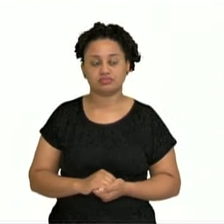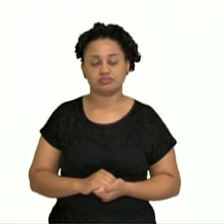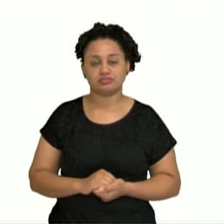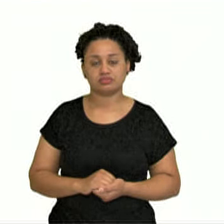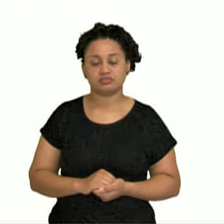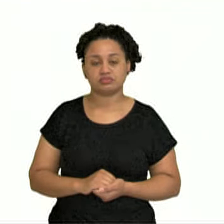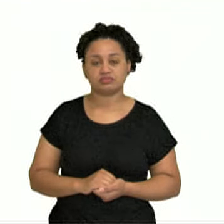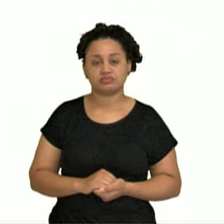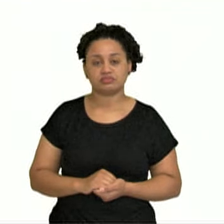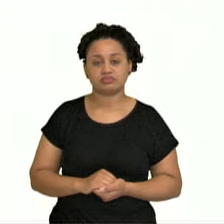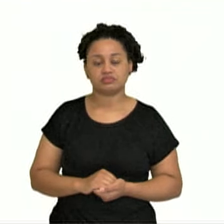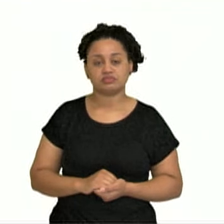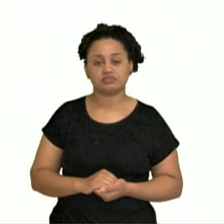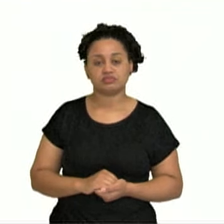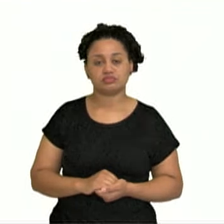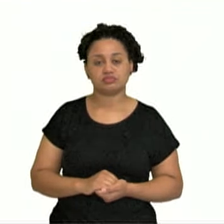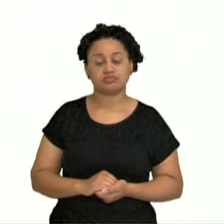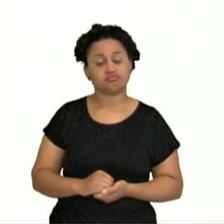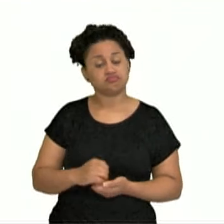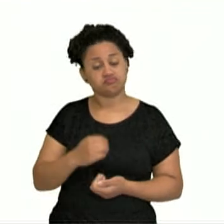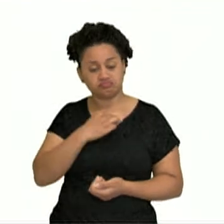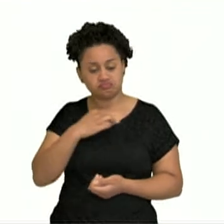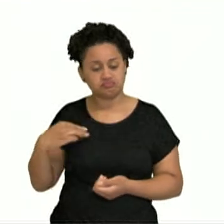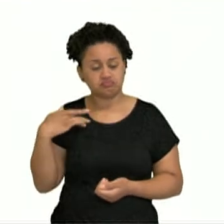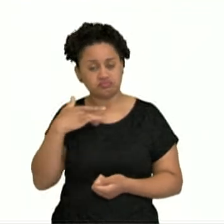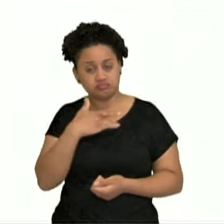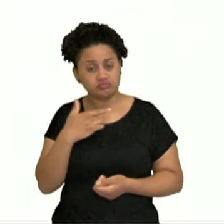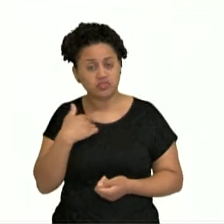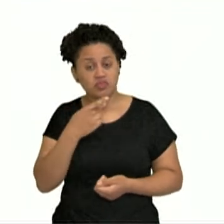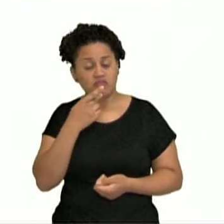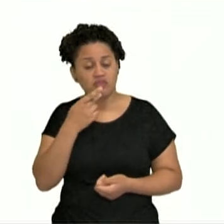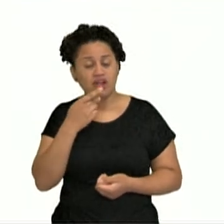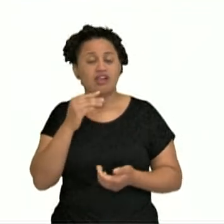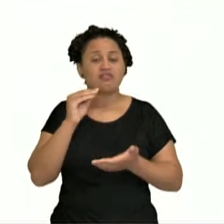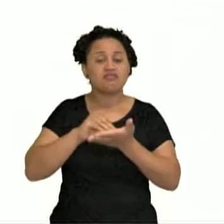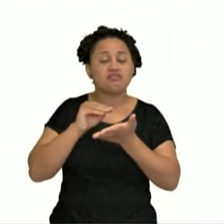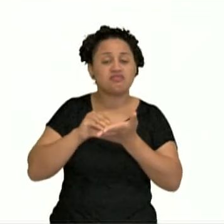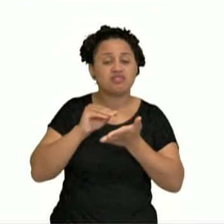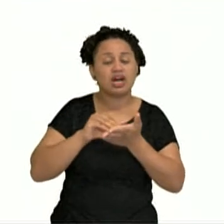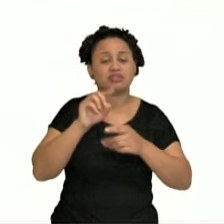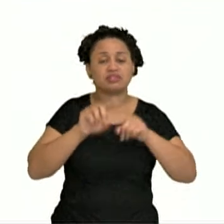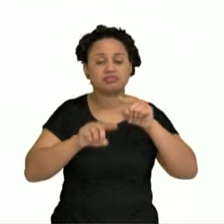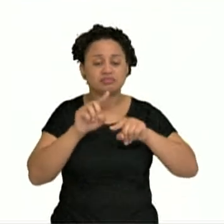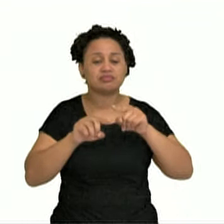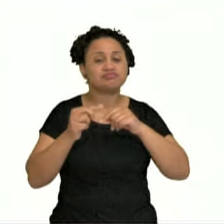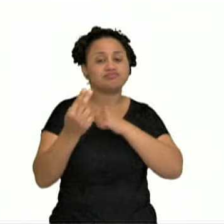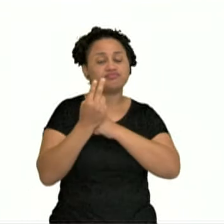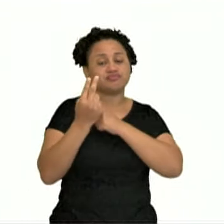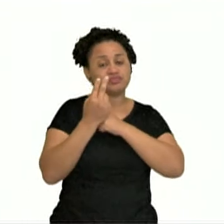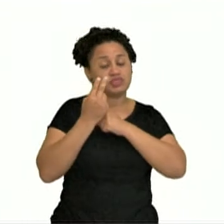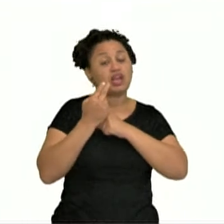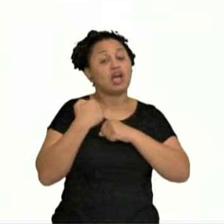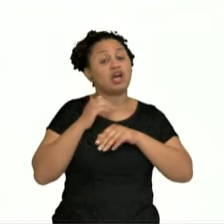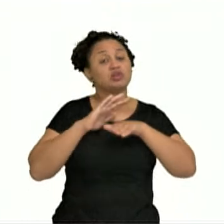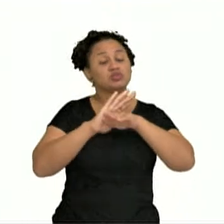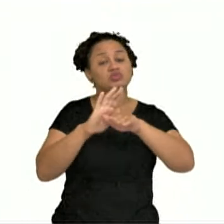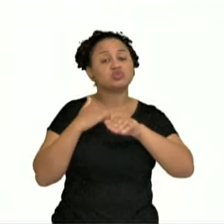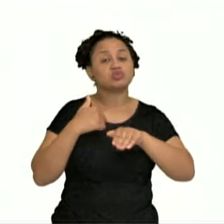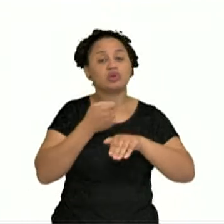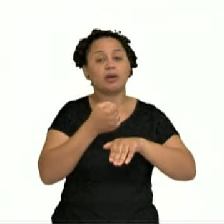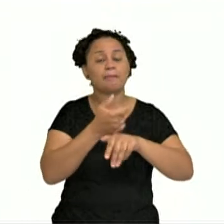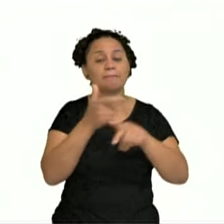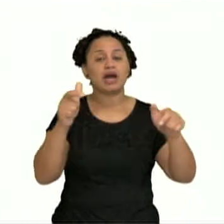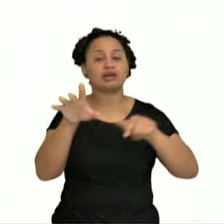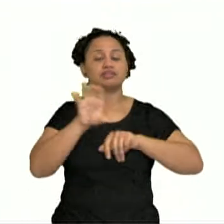Ministério da Saúde admite que a falta de equipamentos de proteção, desde que se instalou a crise, favoreceu essas infecções e